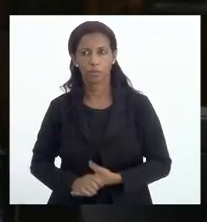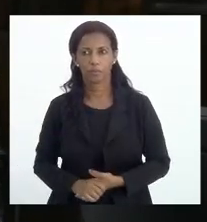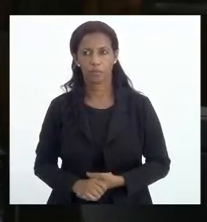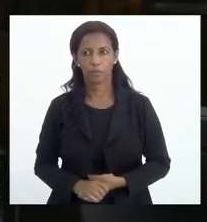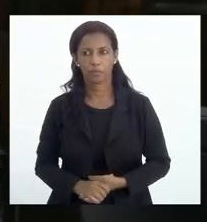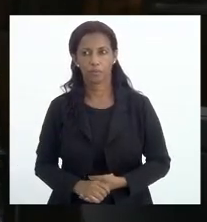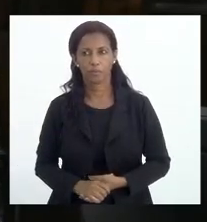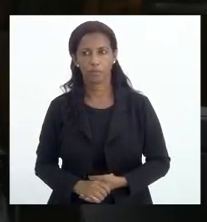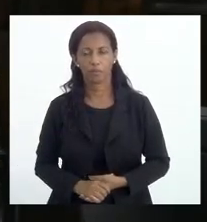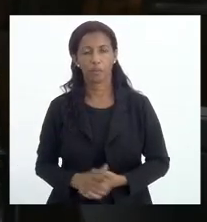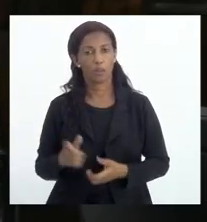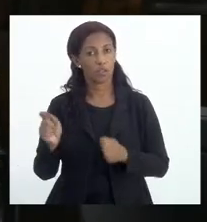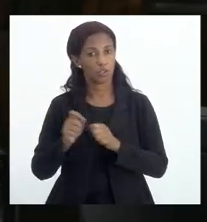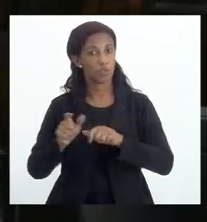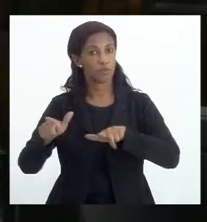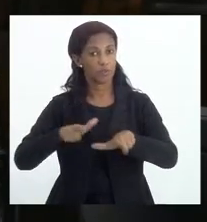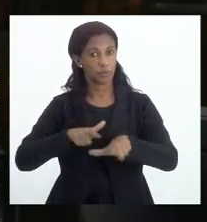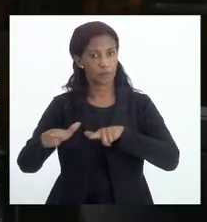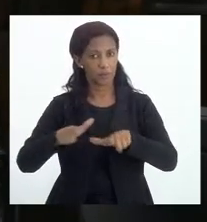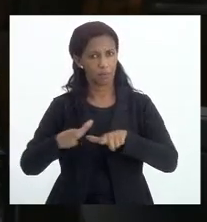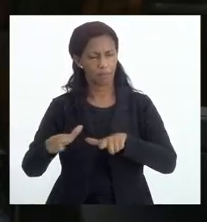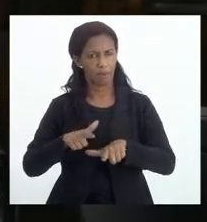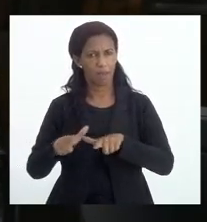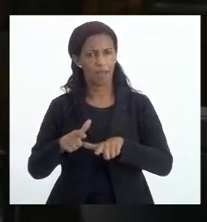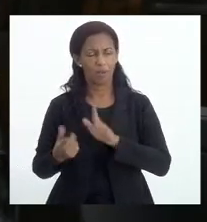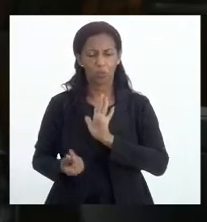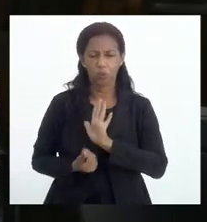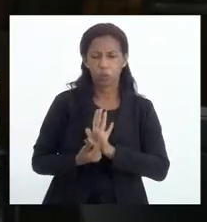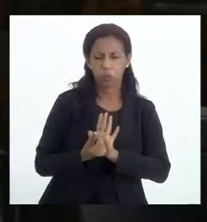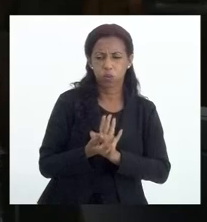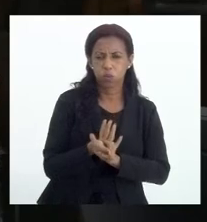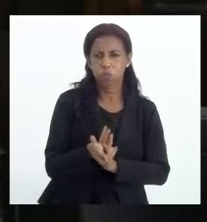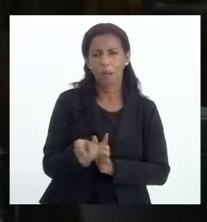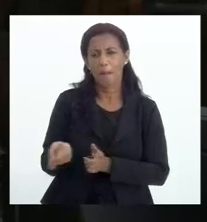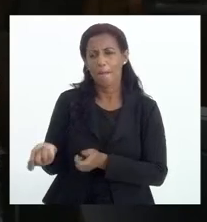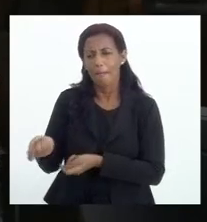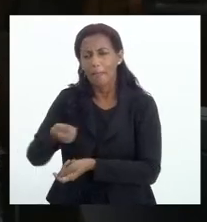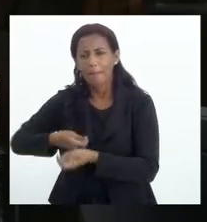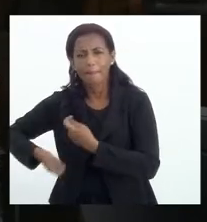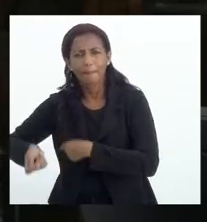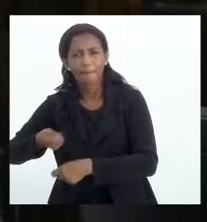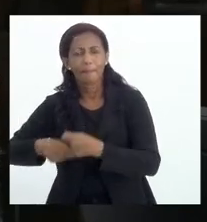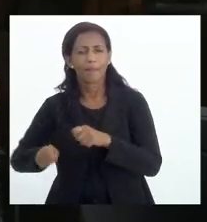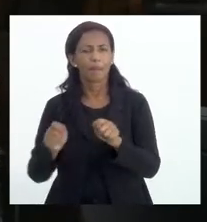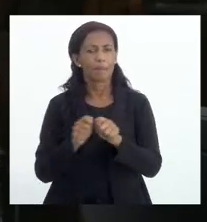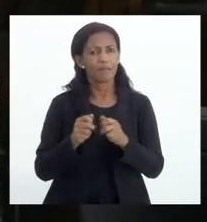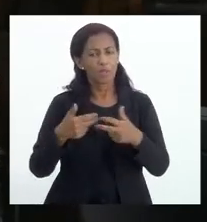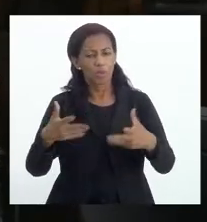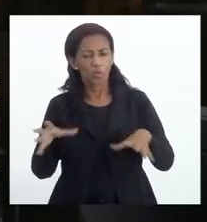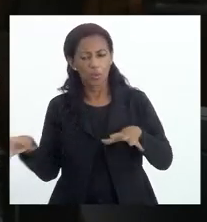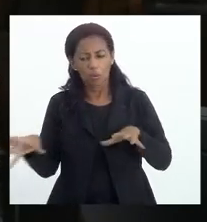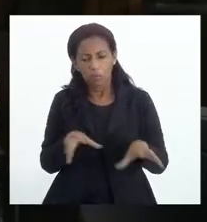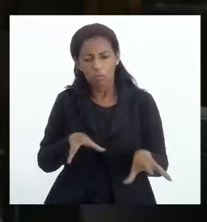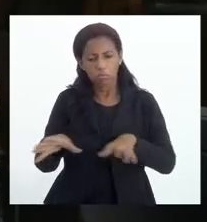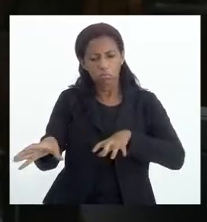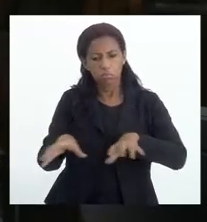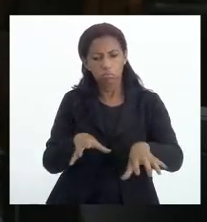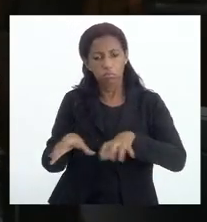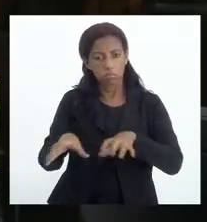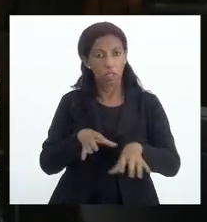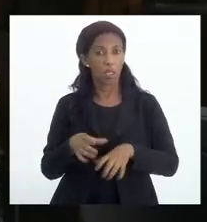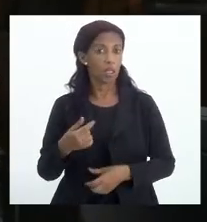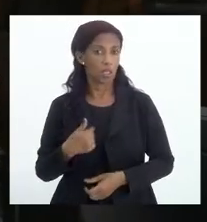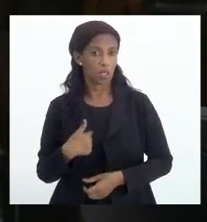gente fez um trabalho enorme, orçamentário e financeiro, para fazer com que as coisas cabessem. E eu ouso